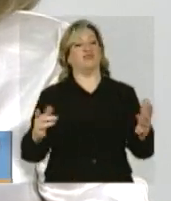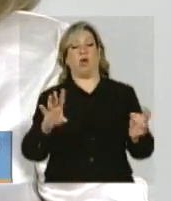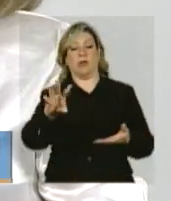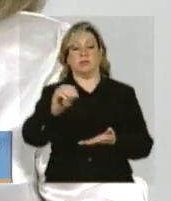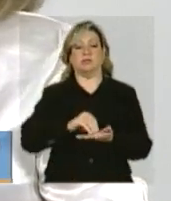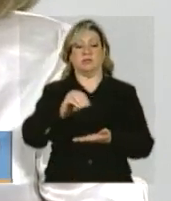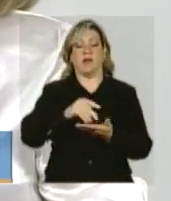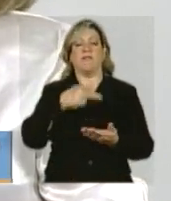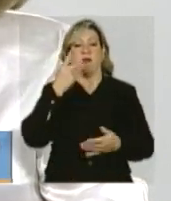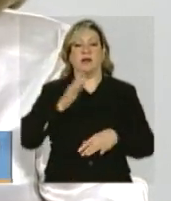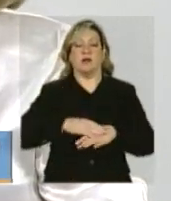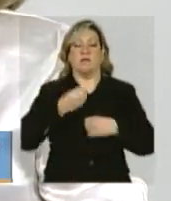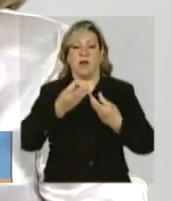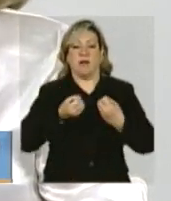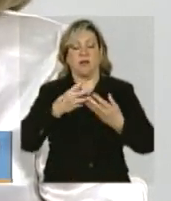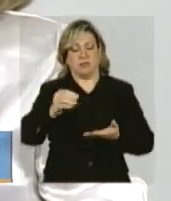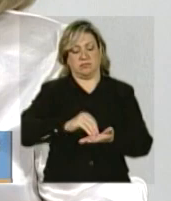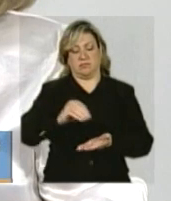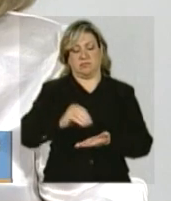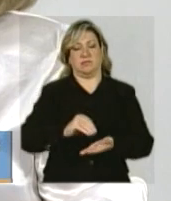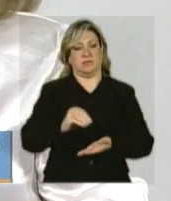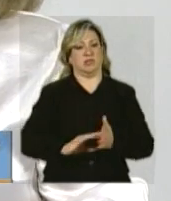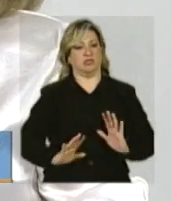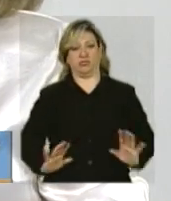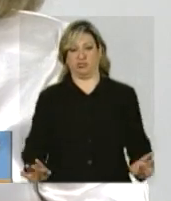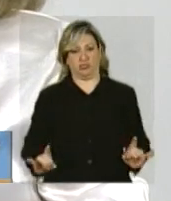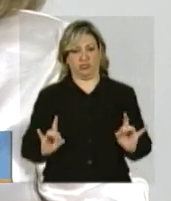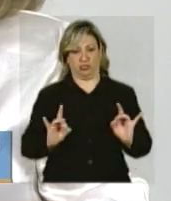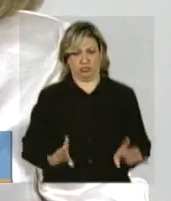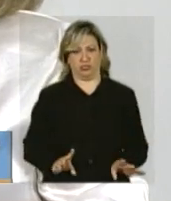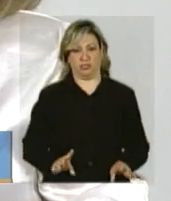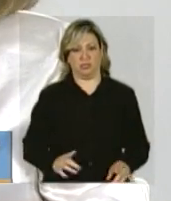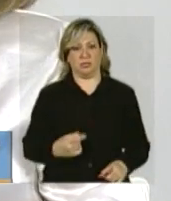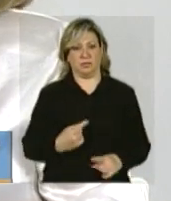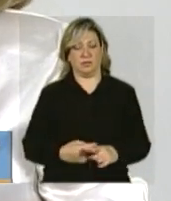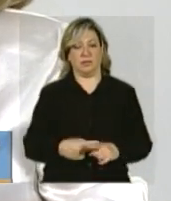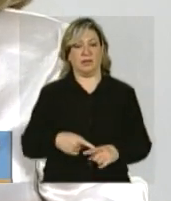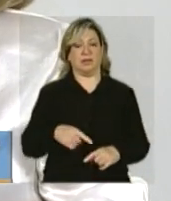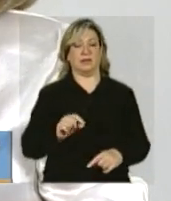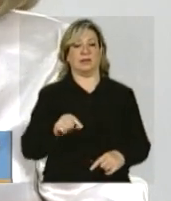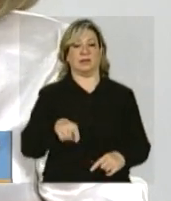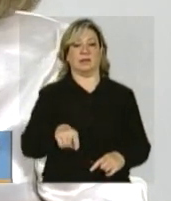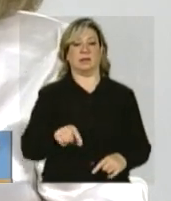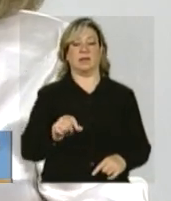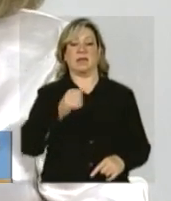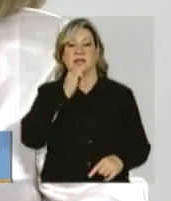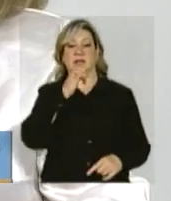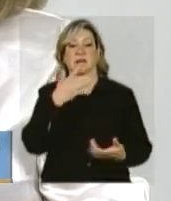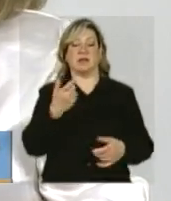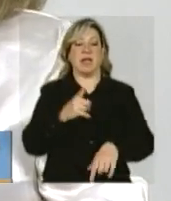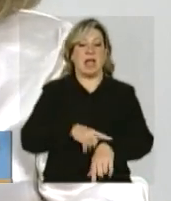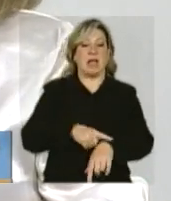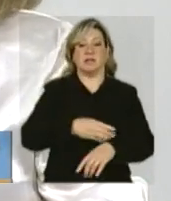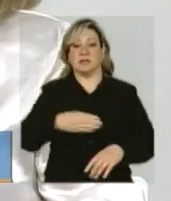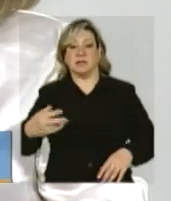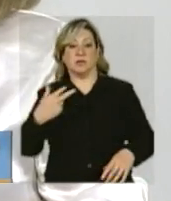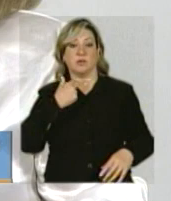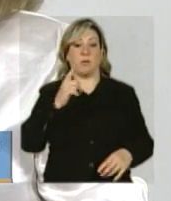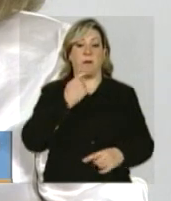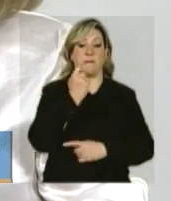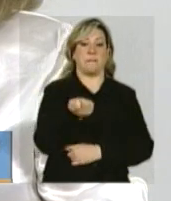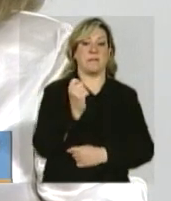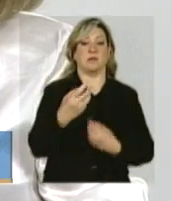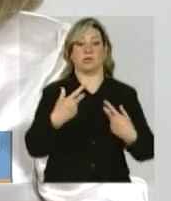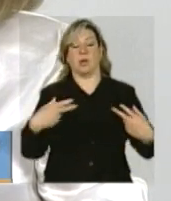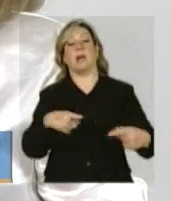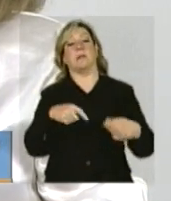porque é importante que ele usufrua do seguro defeso também, uma vez que é um período que ele não vai poder exercer essa função de pesca, não é?